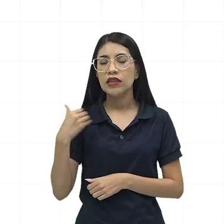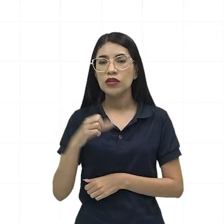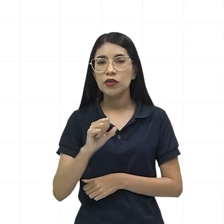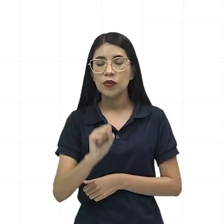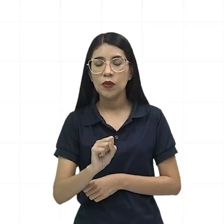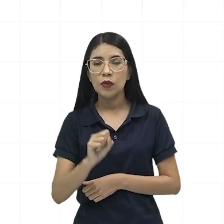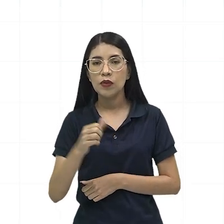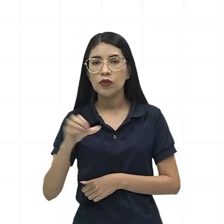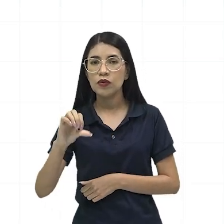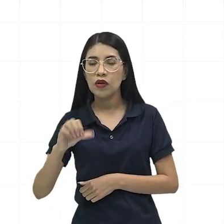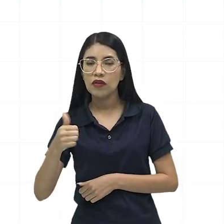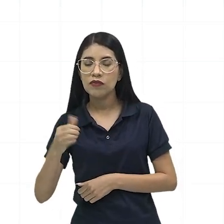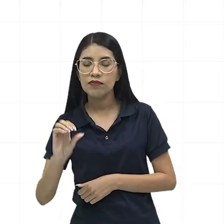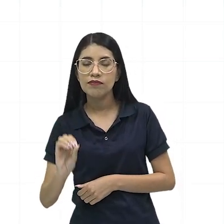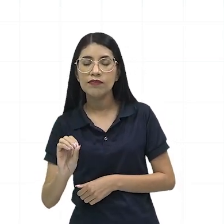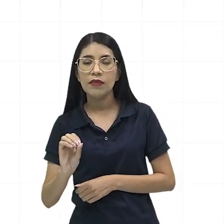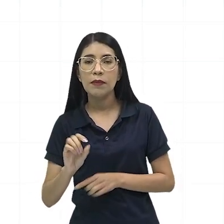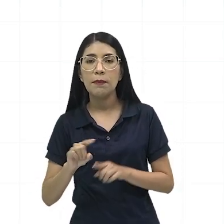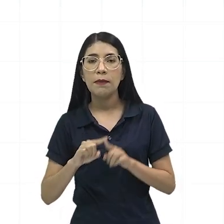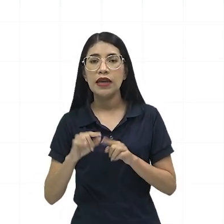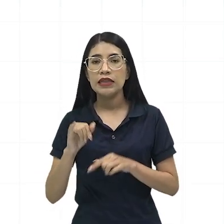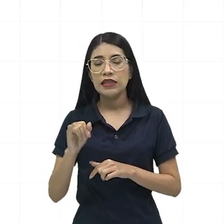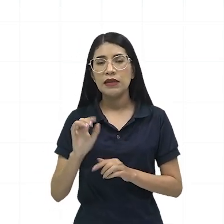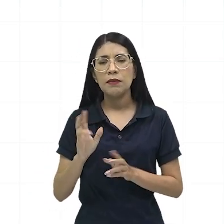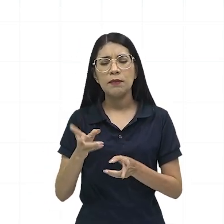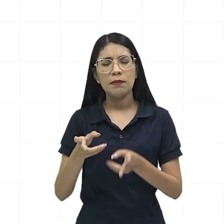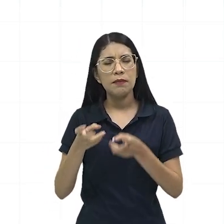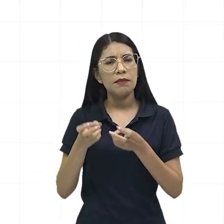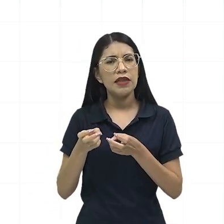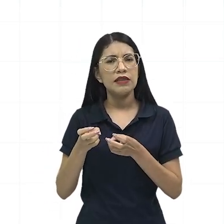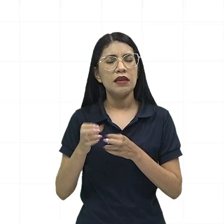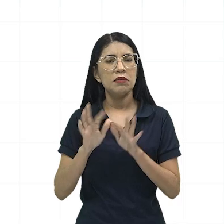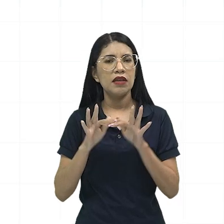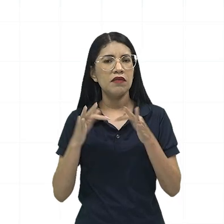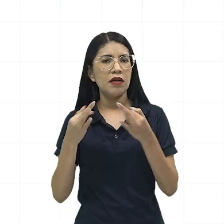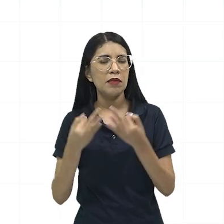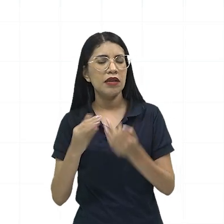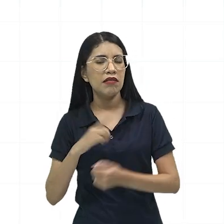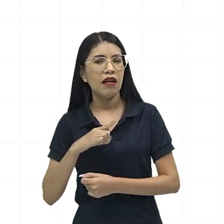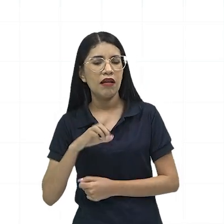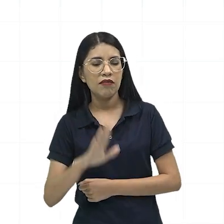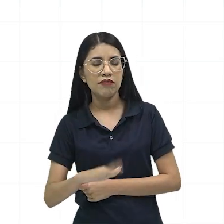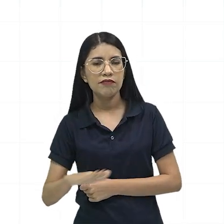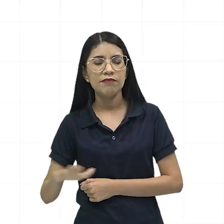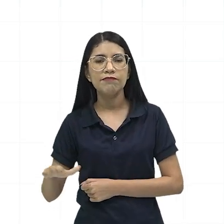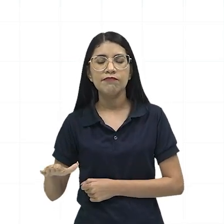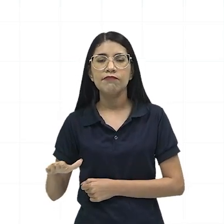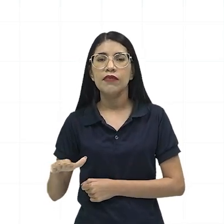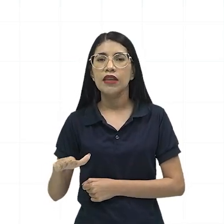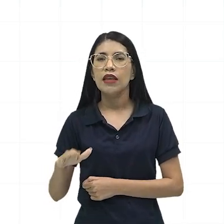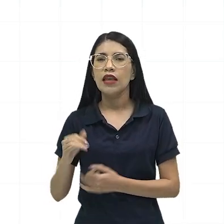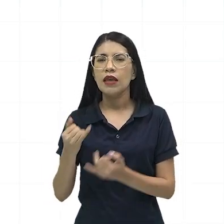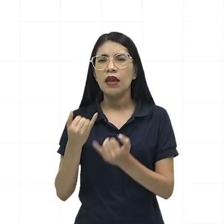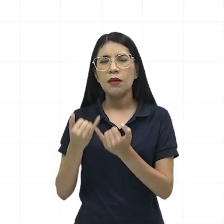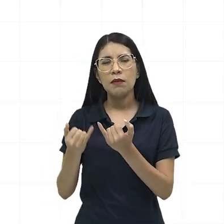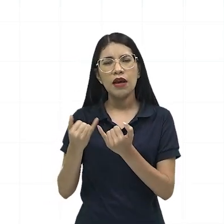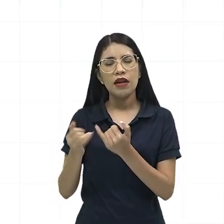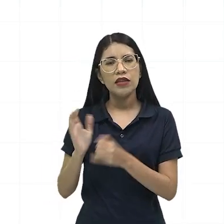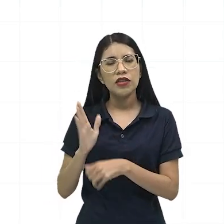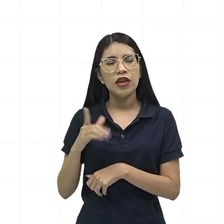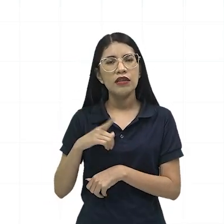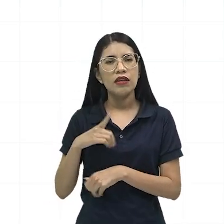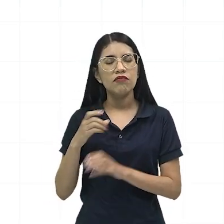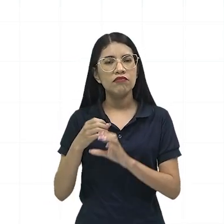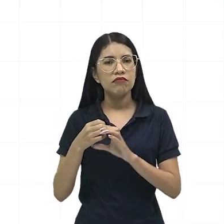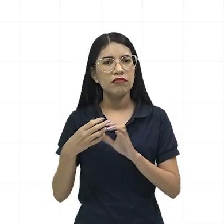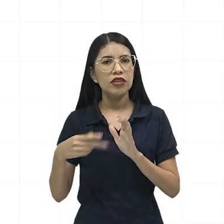anos. Então, se isso acontece, se você perceber na sua família, né, uma criança que aparenta já apresentar